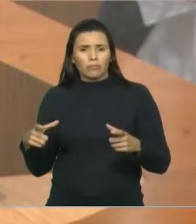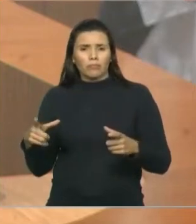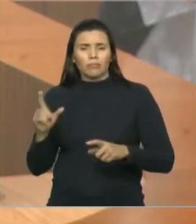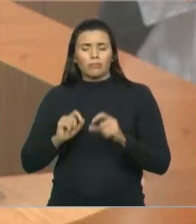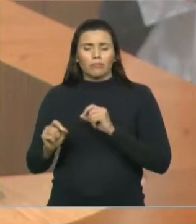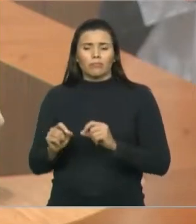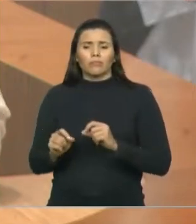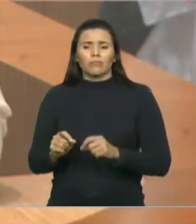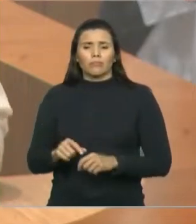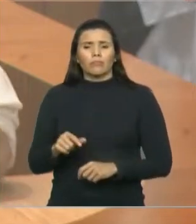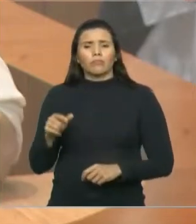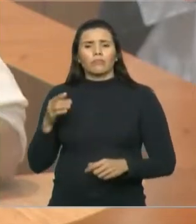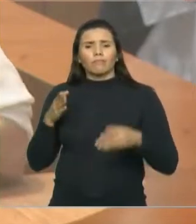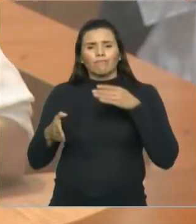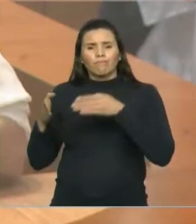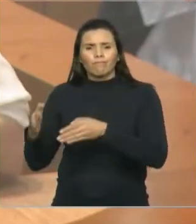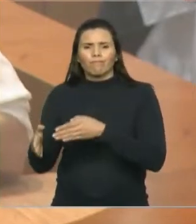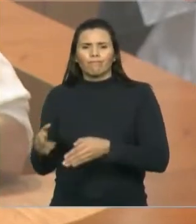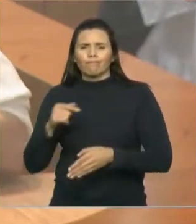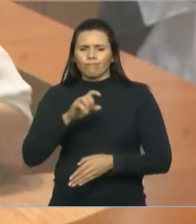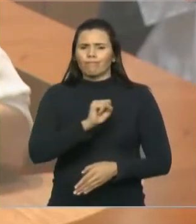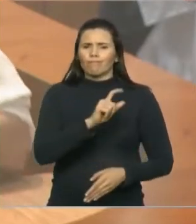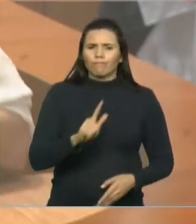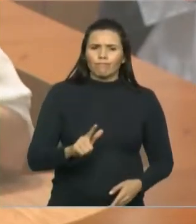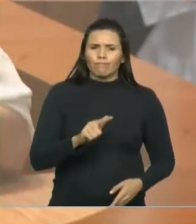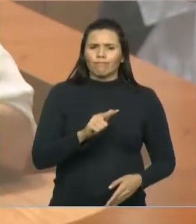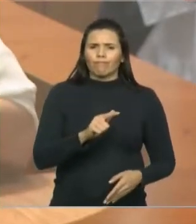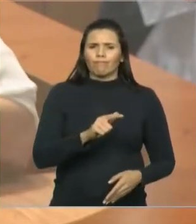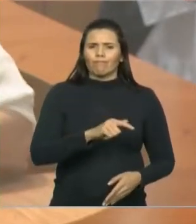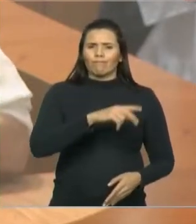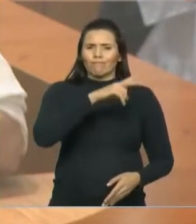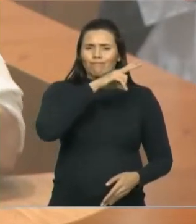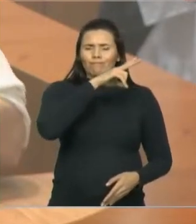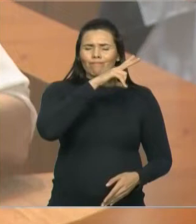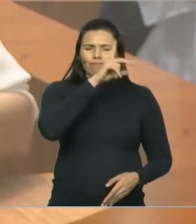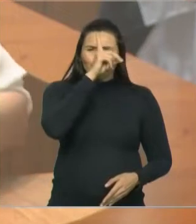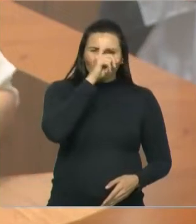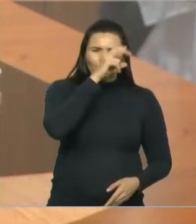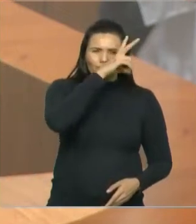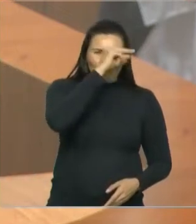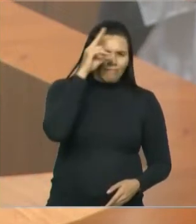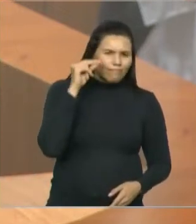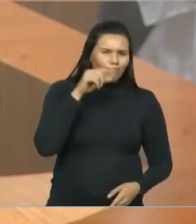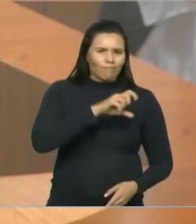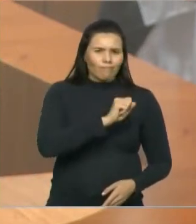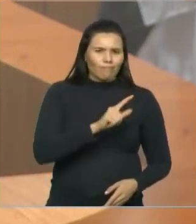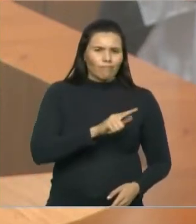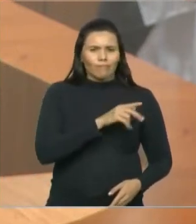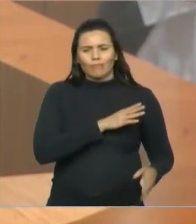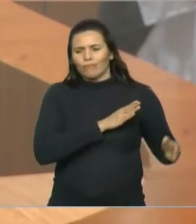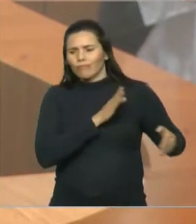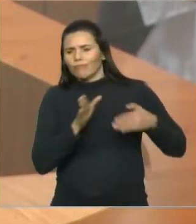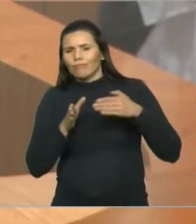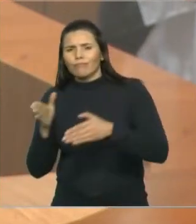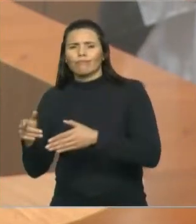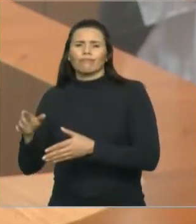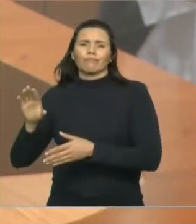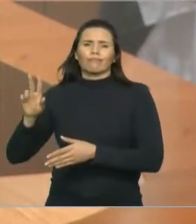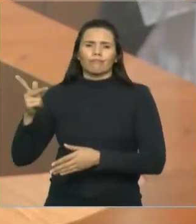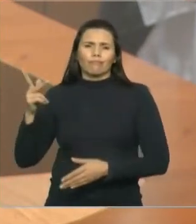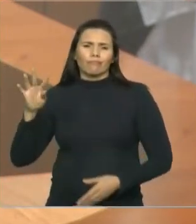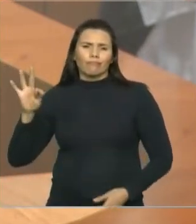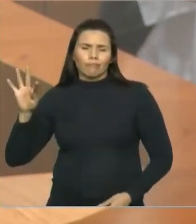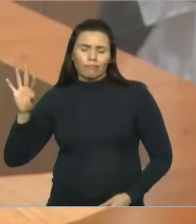municípios. Mas o HTO foi, assim, um grande impacto que realmente mudou e